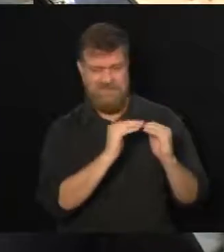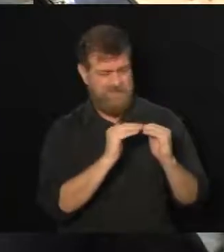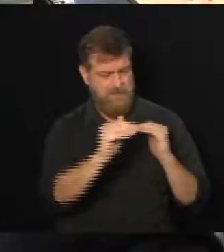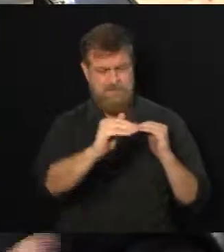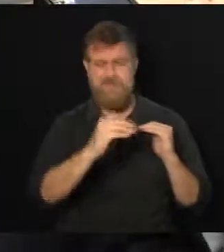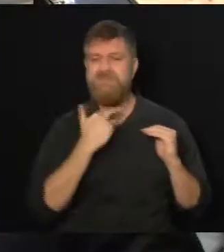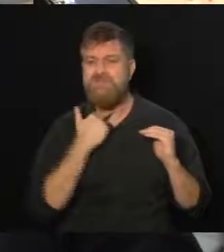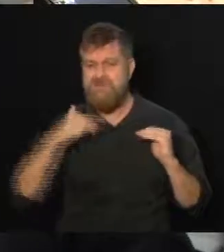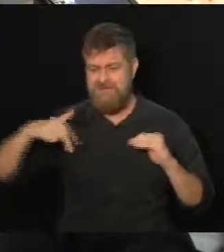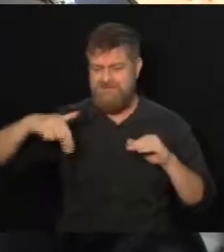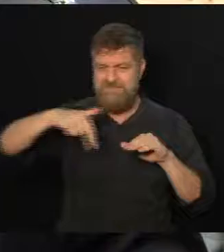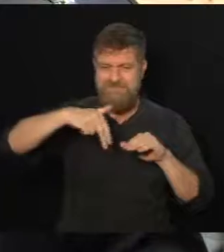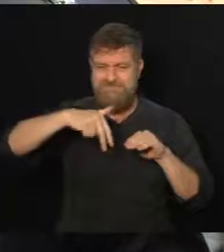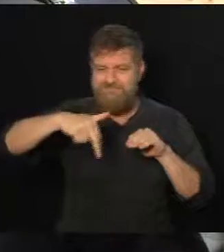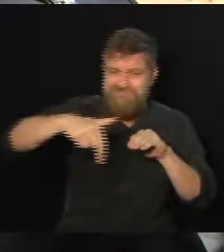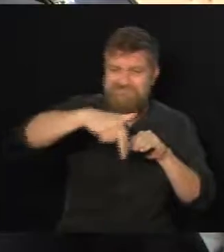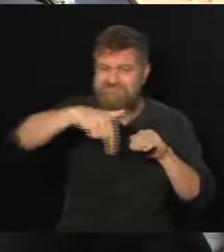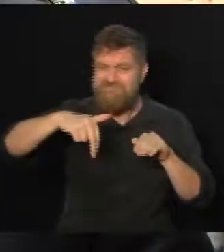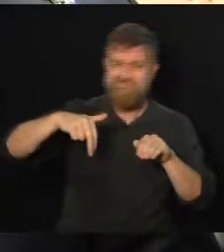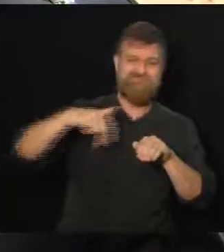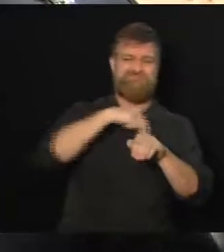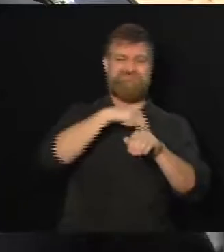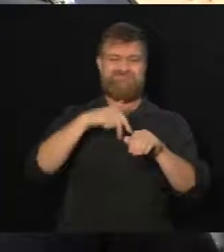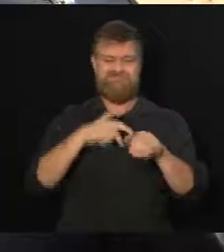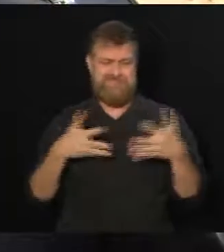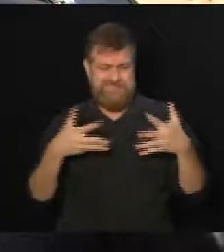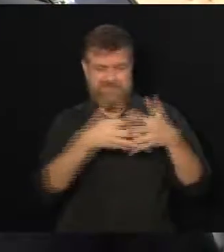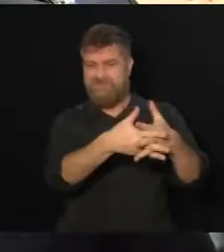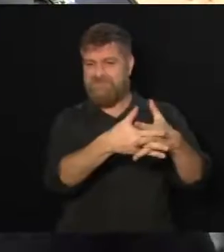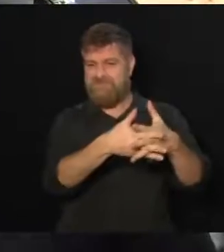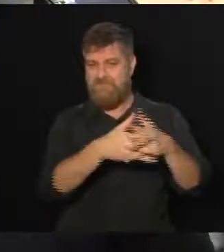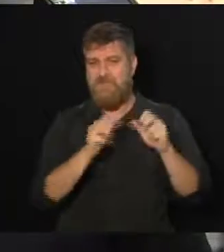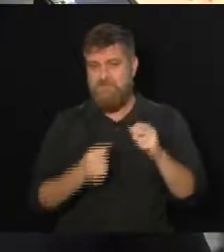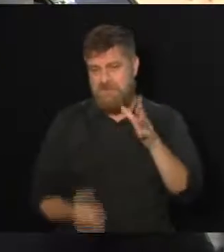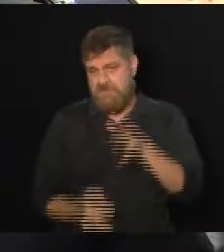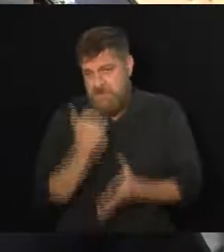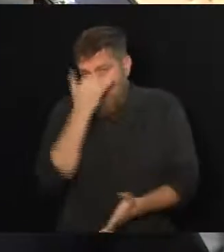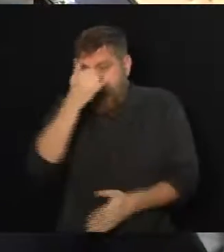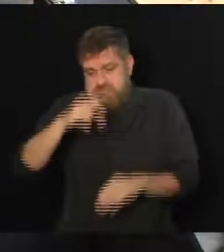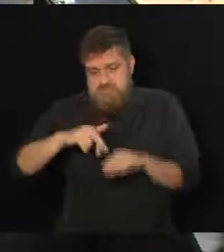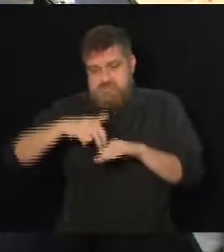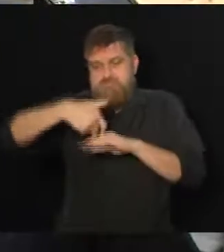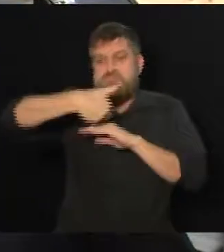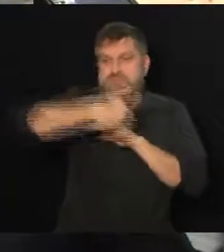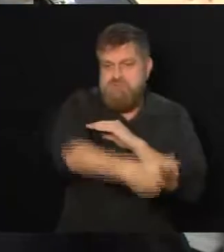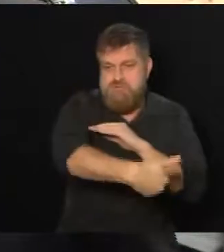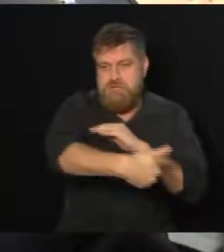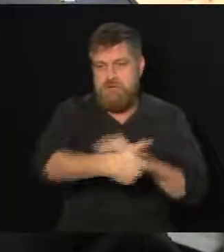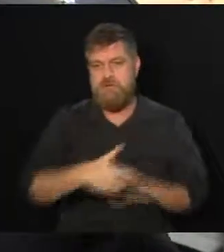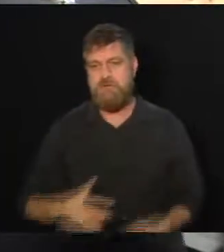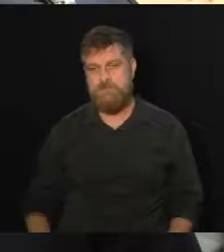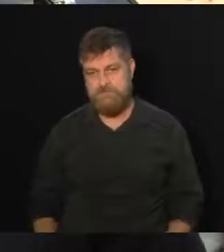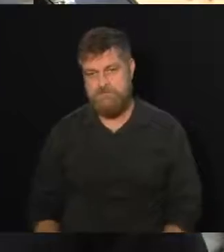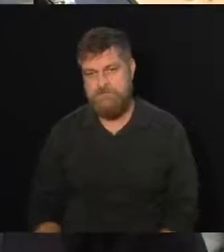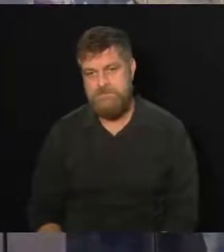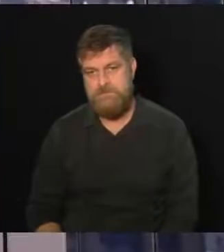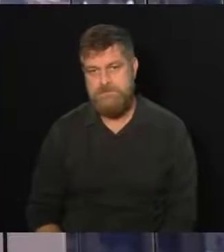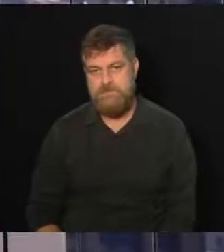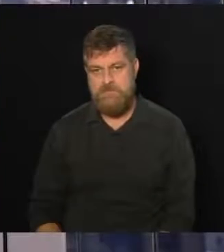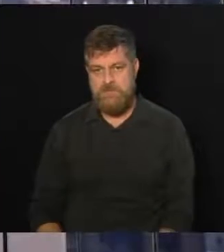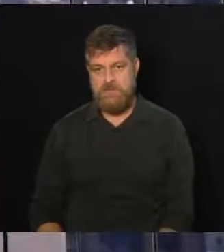né, atrapalhando o pedestre e atrapalhando qualquer pessoa que passe lá na rua, podendo até causar um